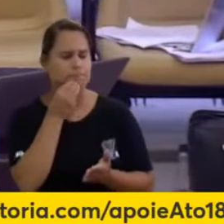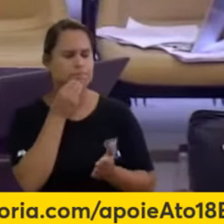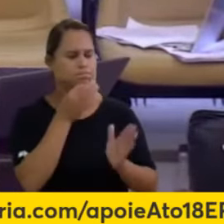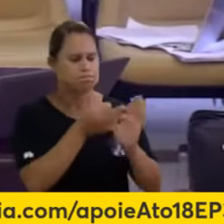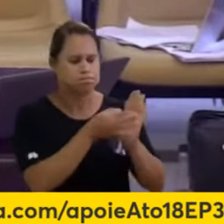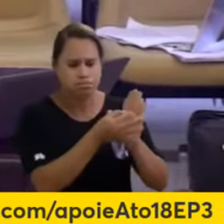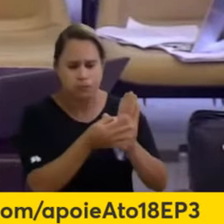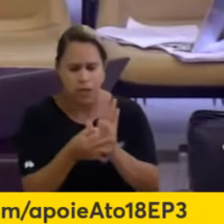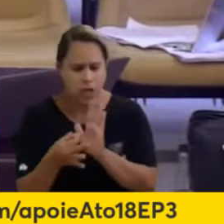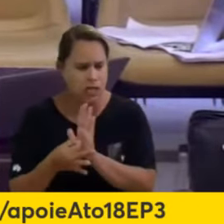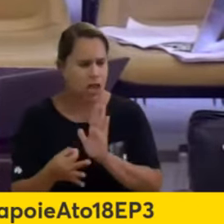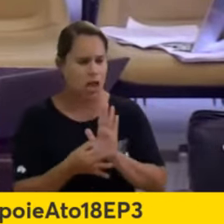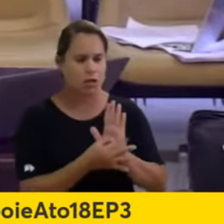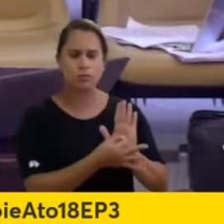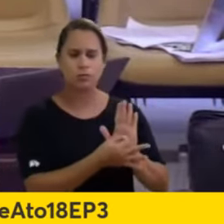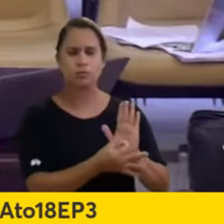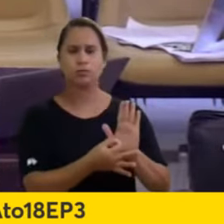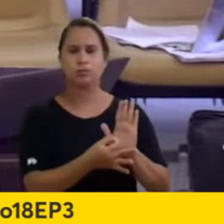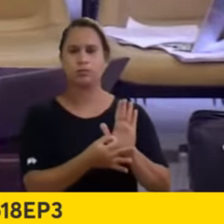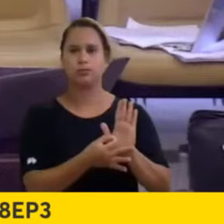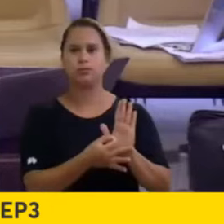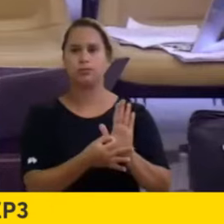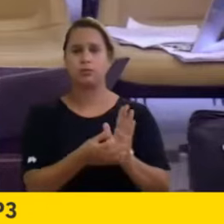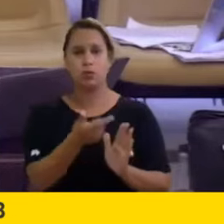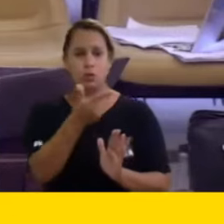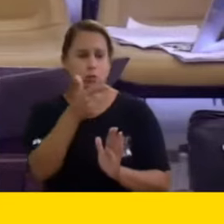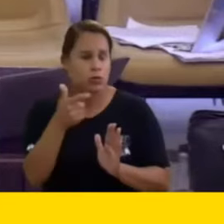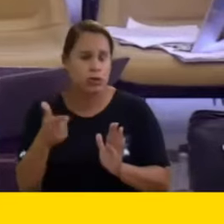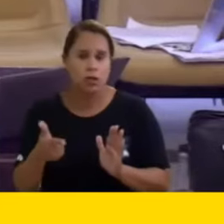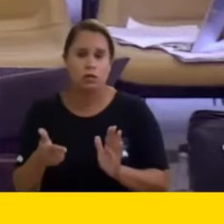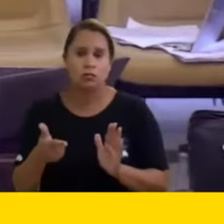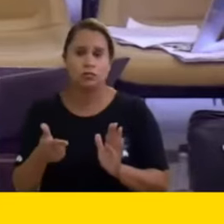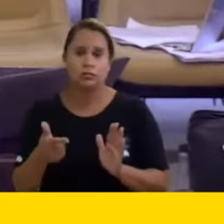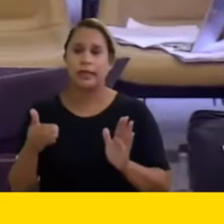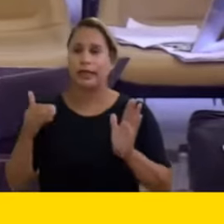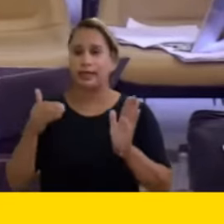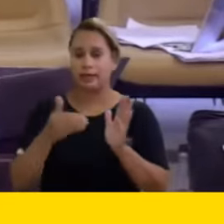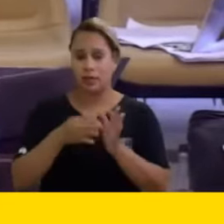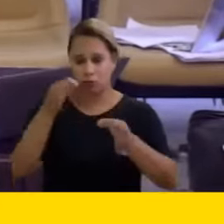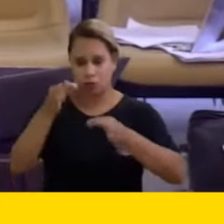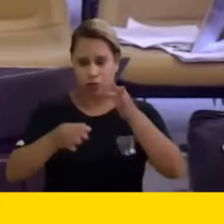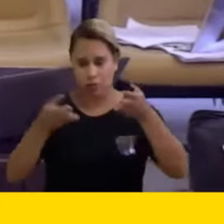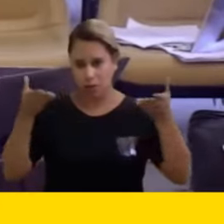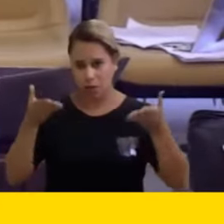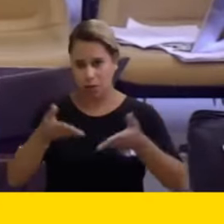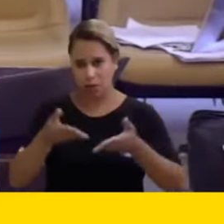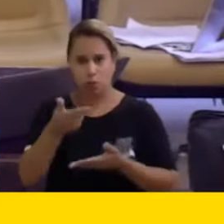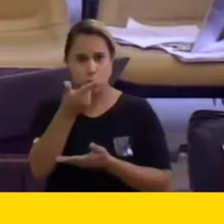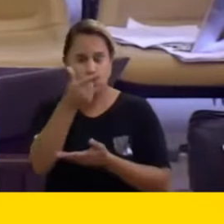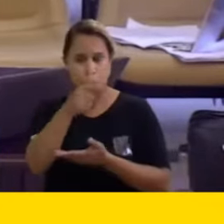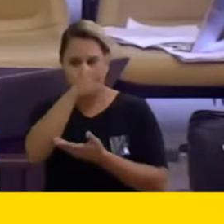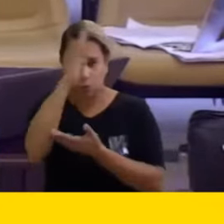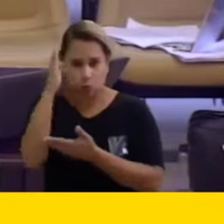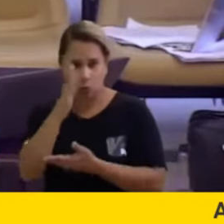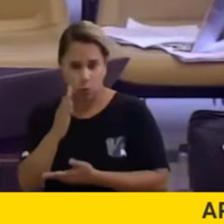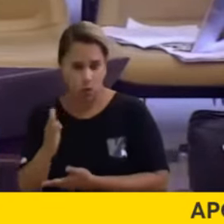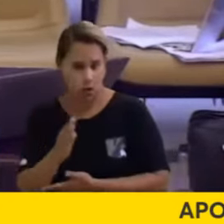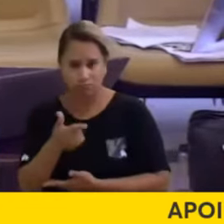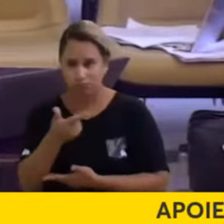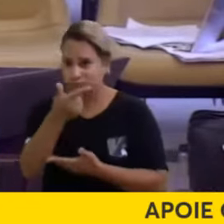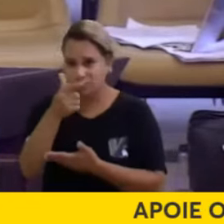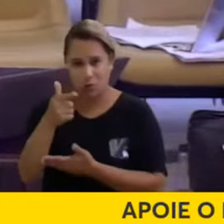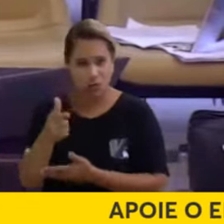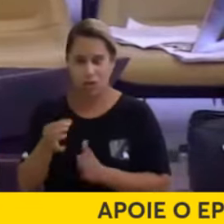não há critério até esse julgamento não há critério no Brasil para propaganda e PR